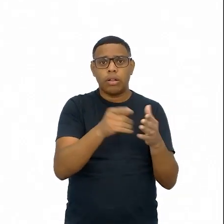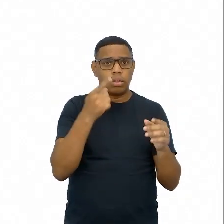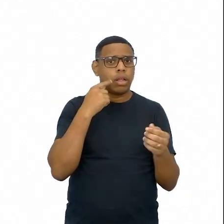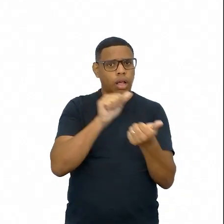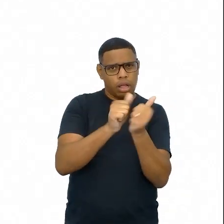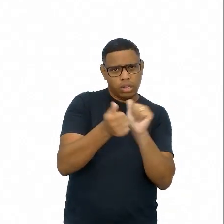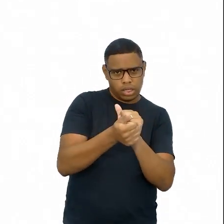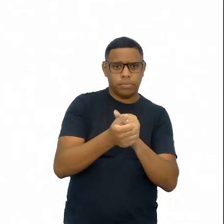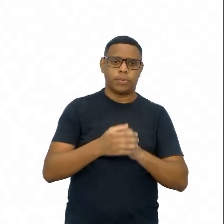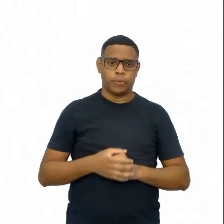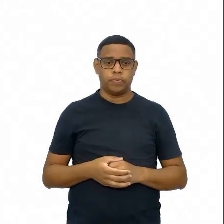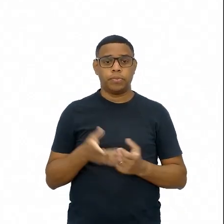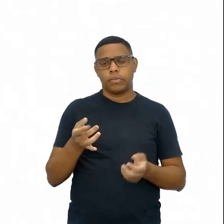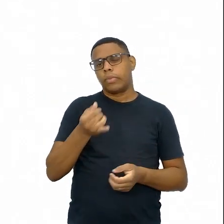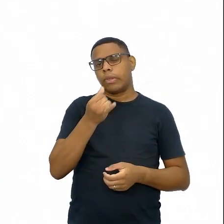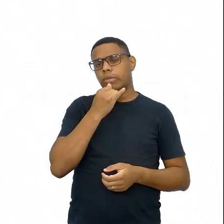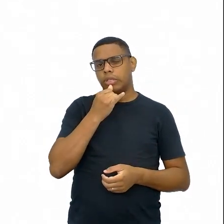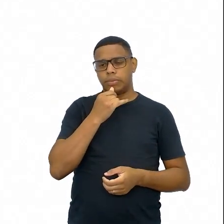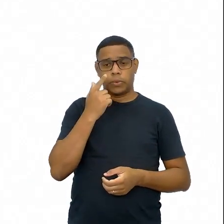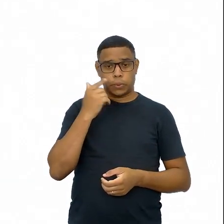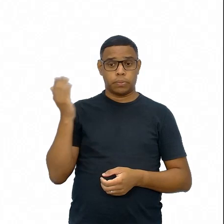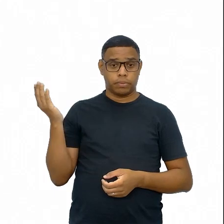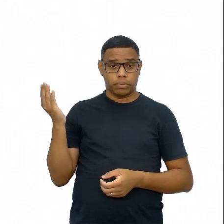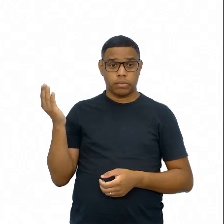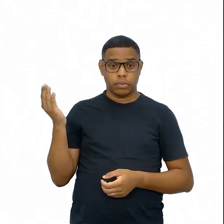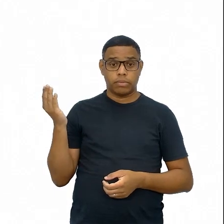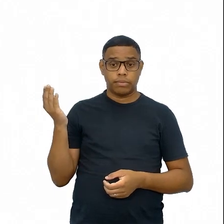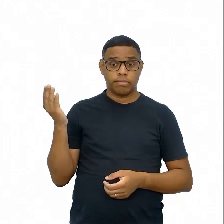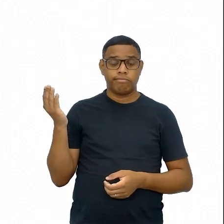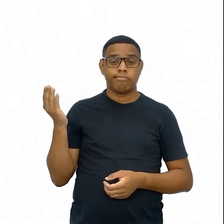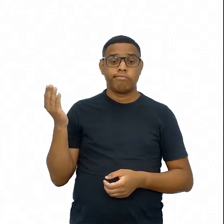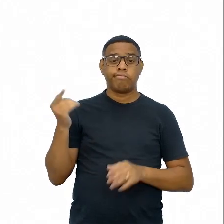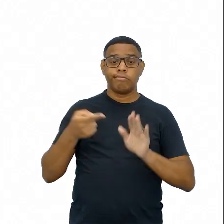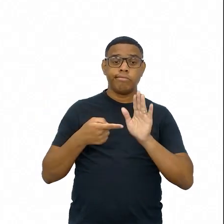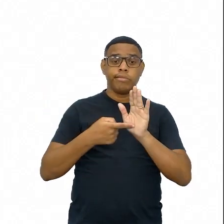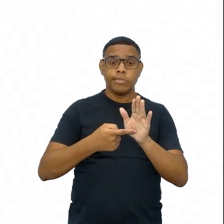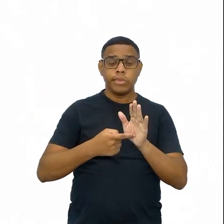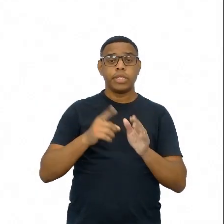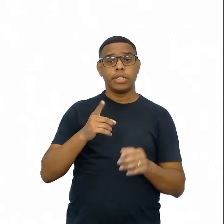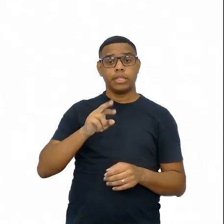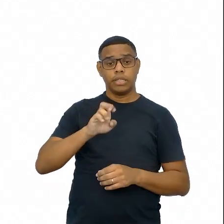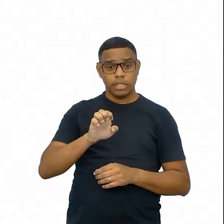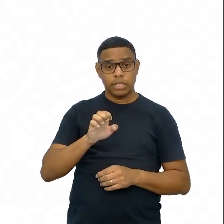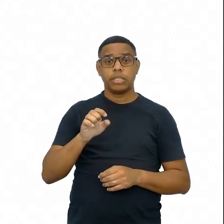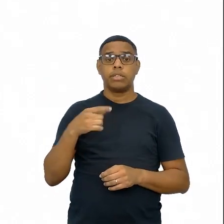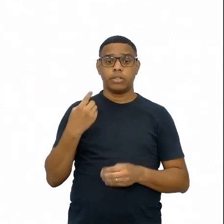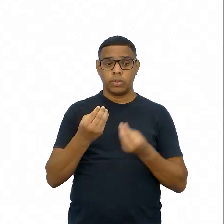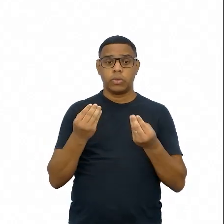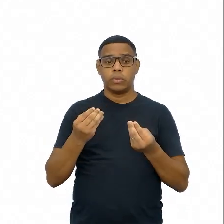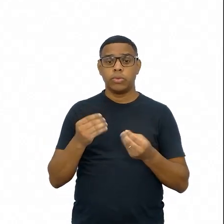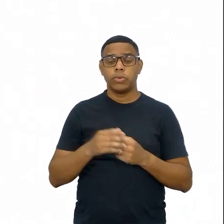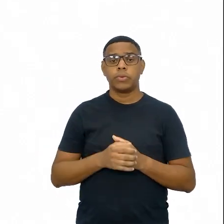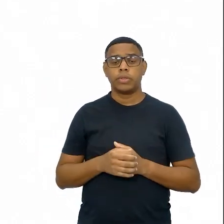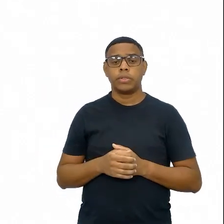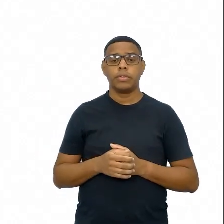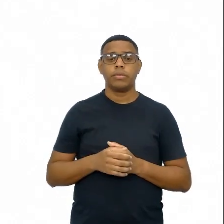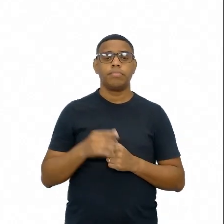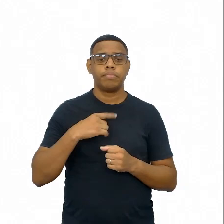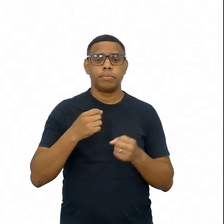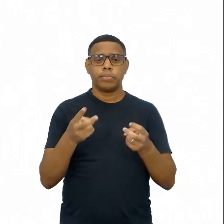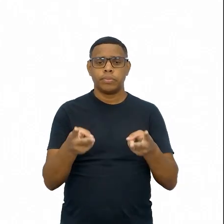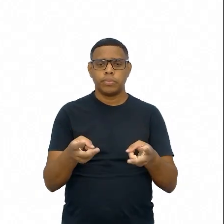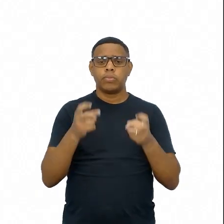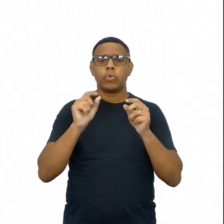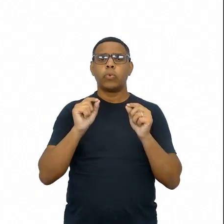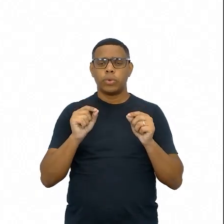como eu já disse, é um exemplo aqui, então, dos resultados das diretorias, de nossas diretorias, né,